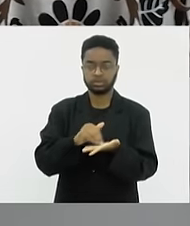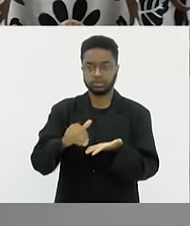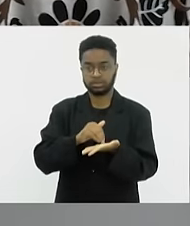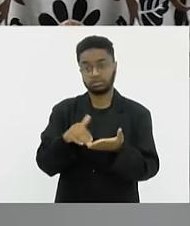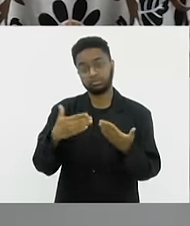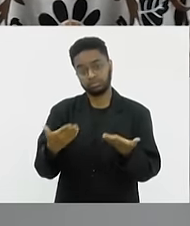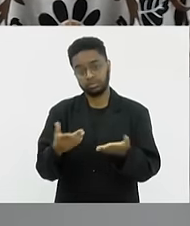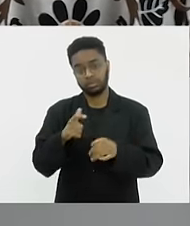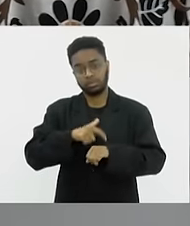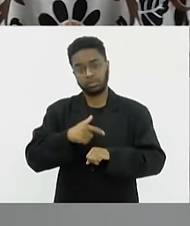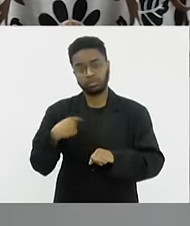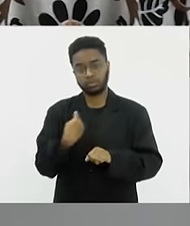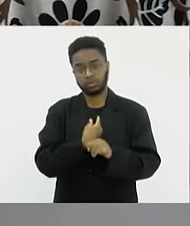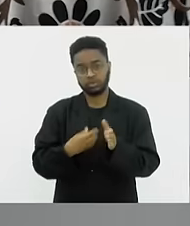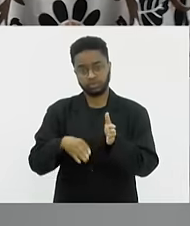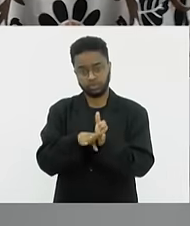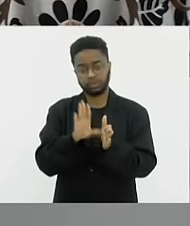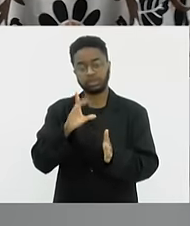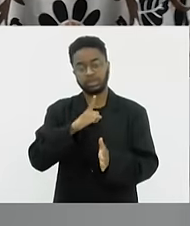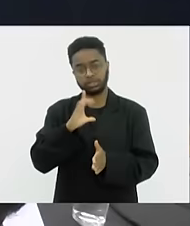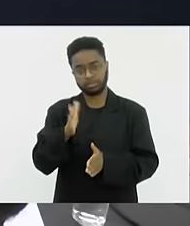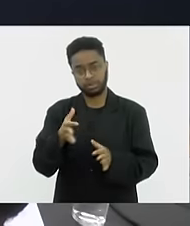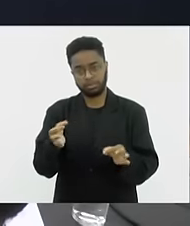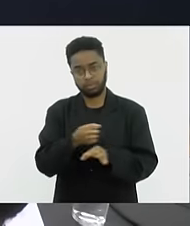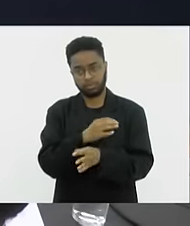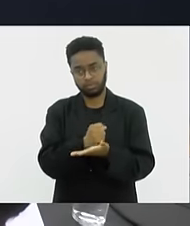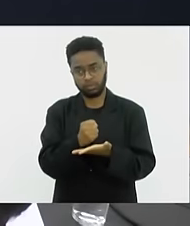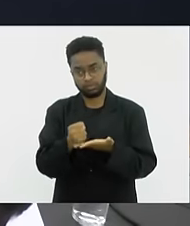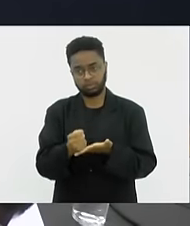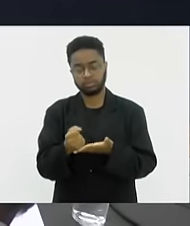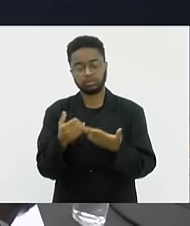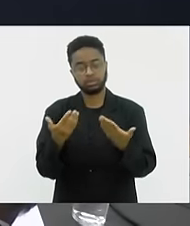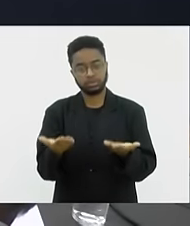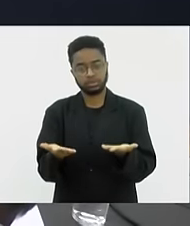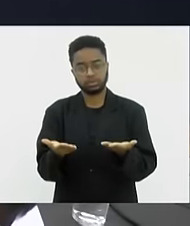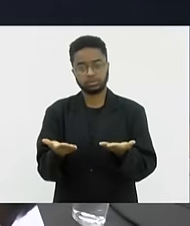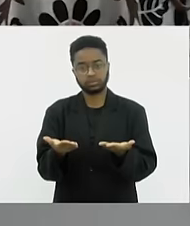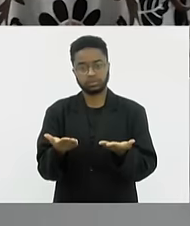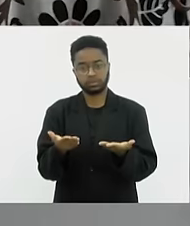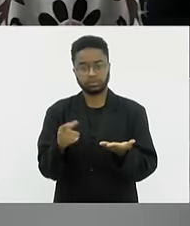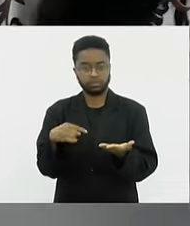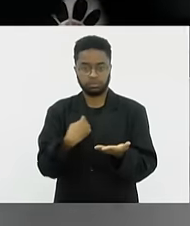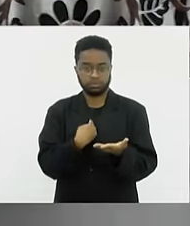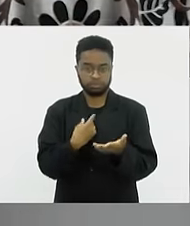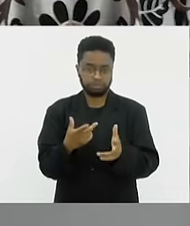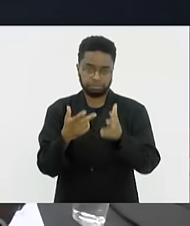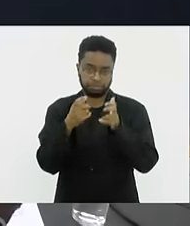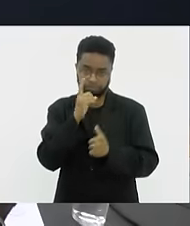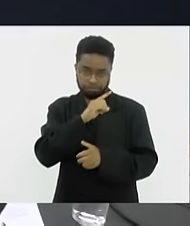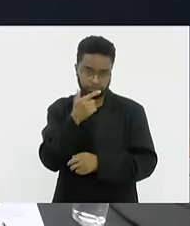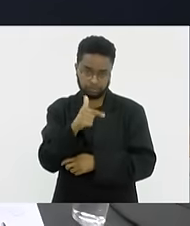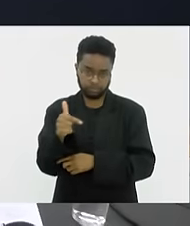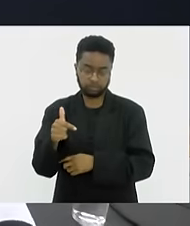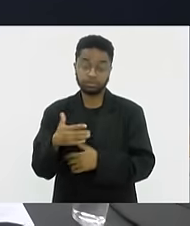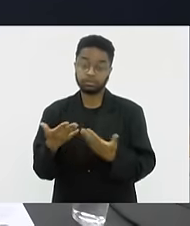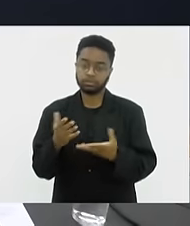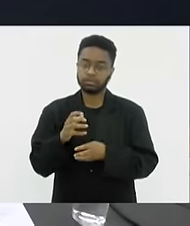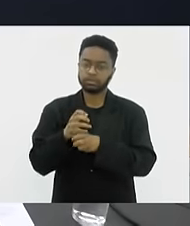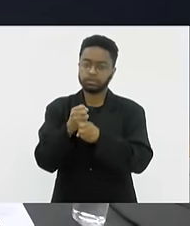nós chegamos, já estava já existia dessa maneira, esse contrato. Não vimos irregularidade. O total dos 67,